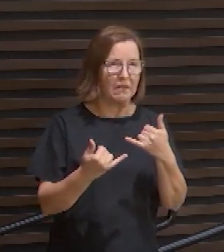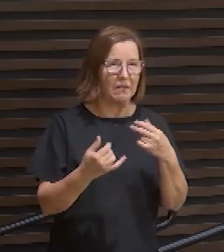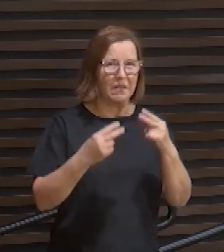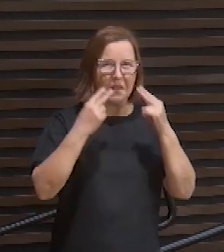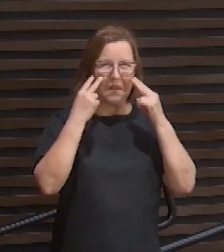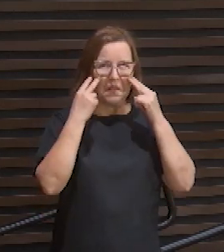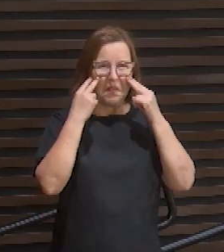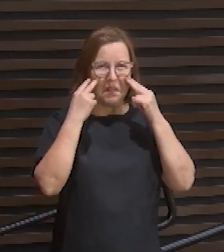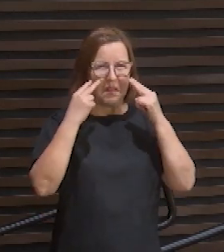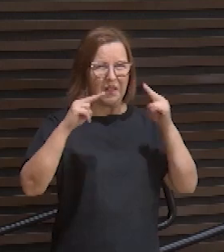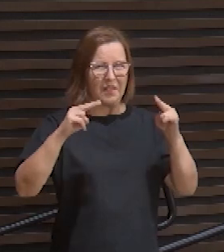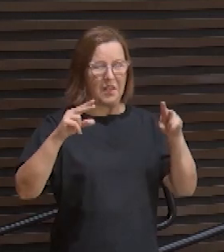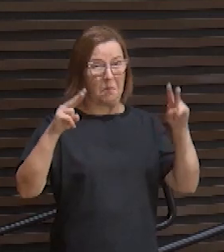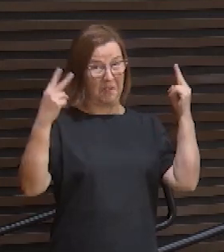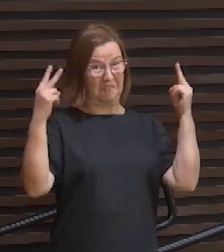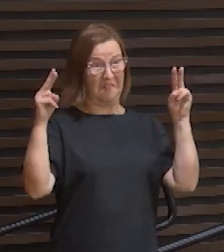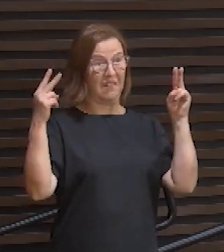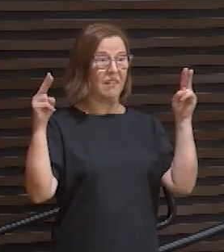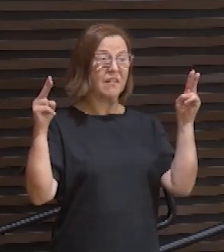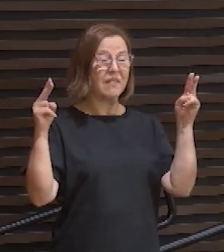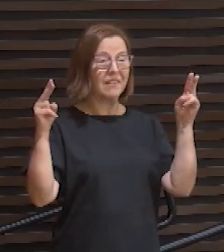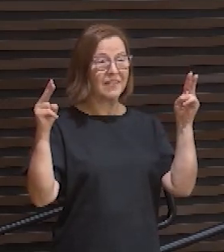testemunhos de vitória,